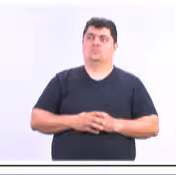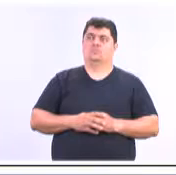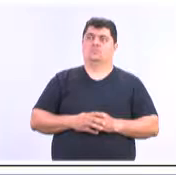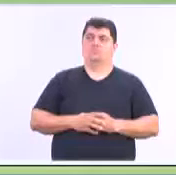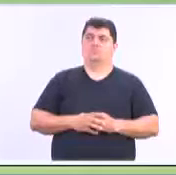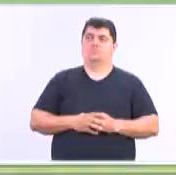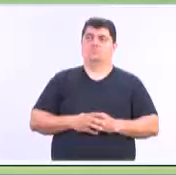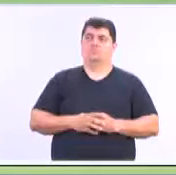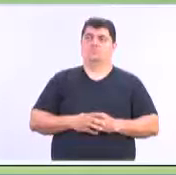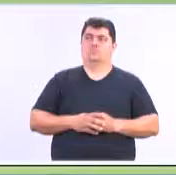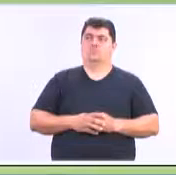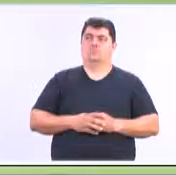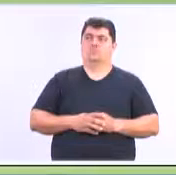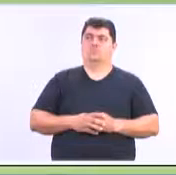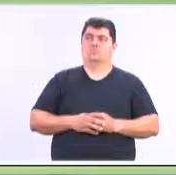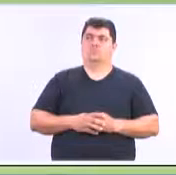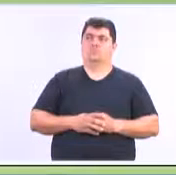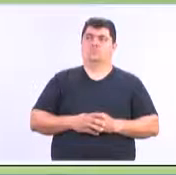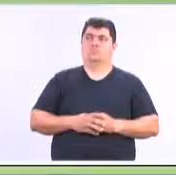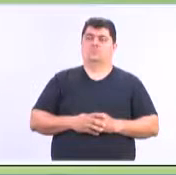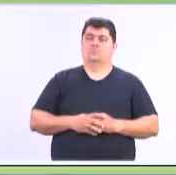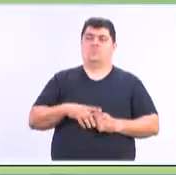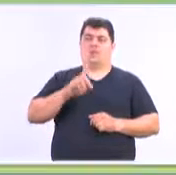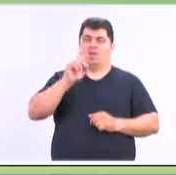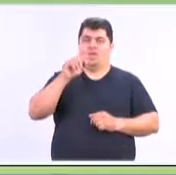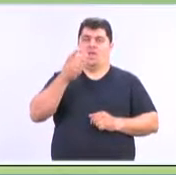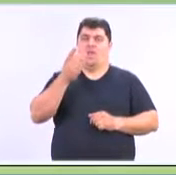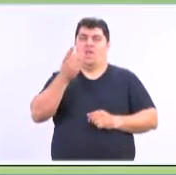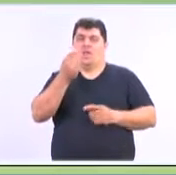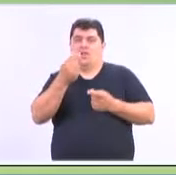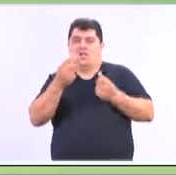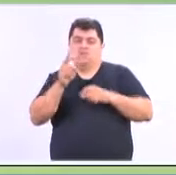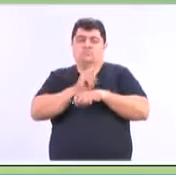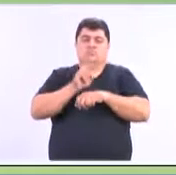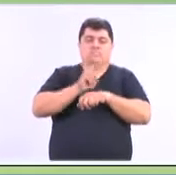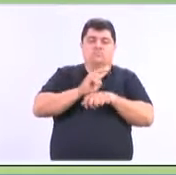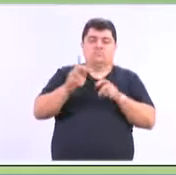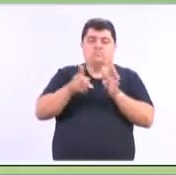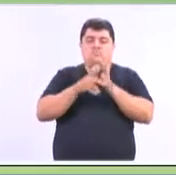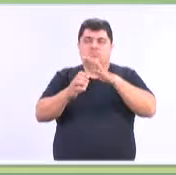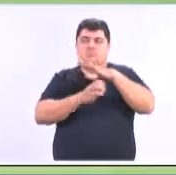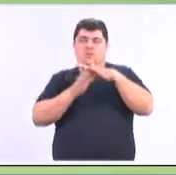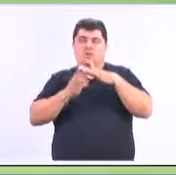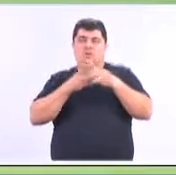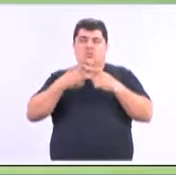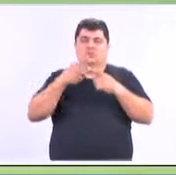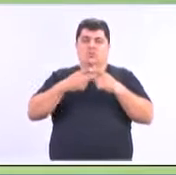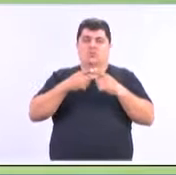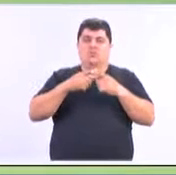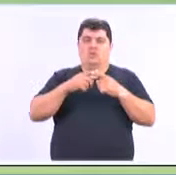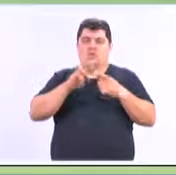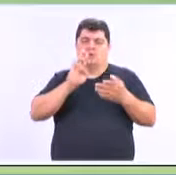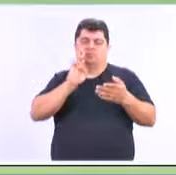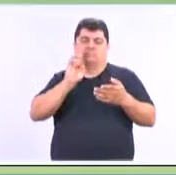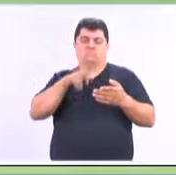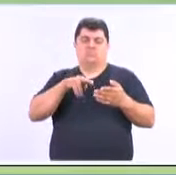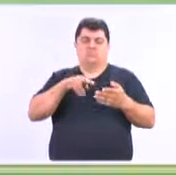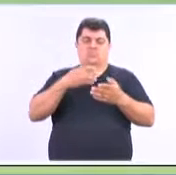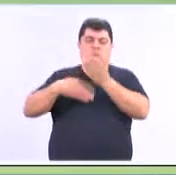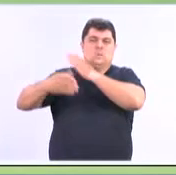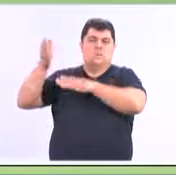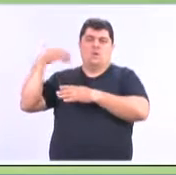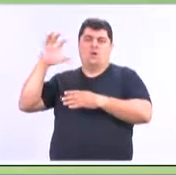voltando. Vamos lá. É um recurso controlado pela entidade como resultado de eventos passados e do qual se espera